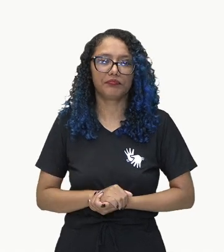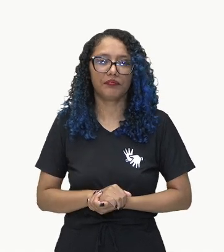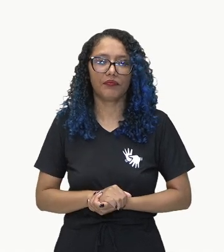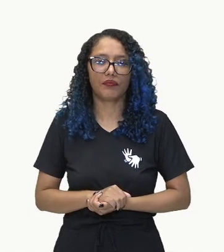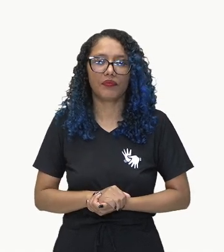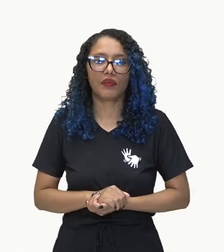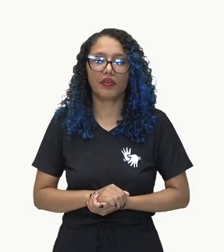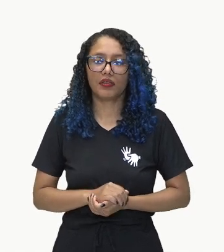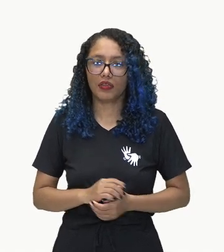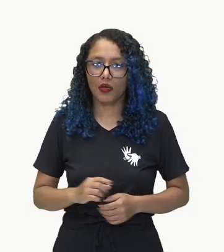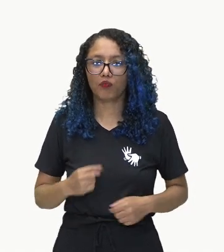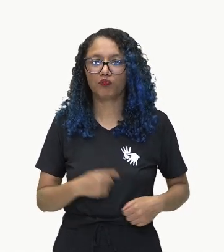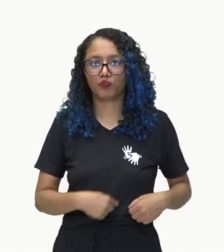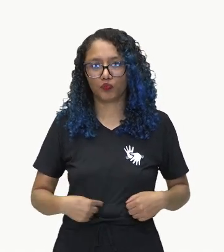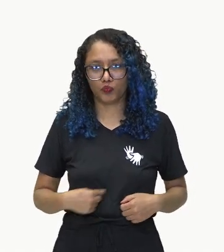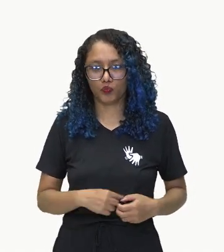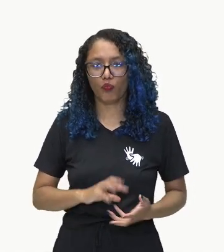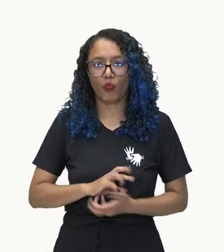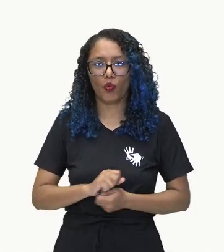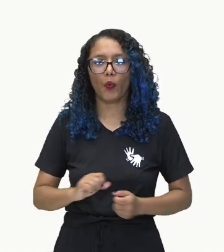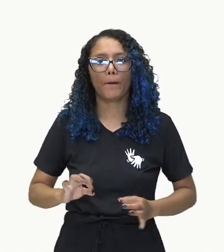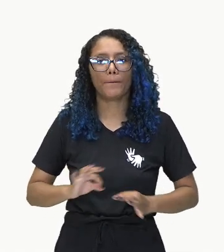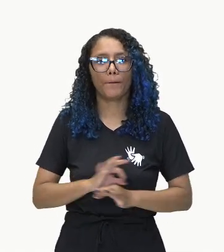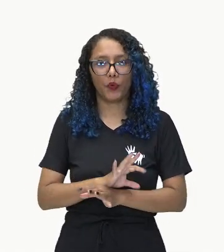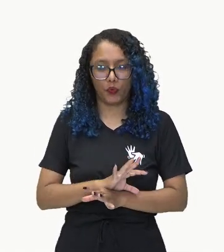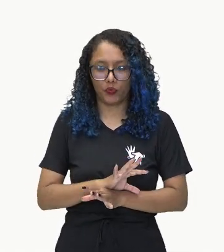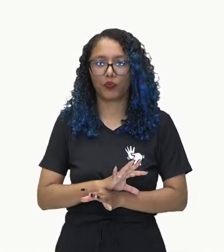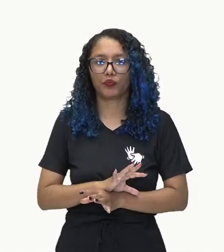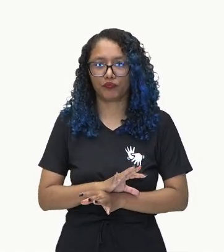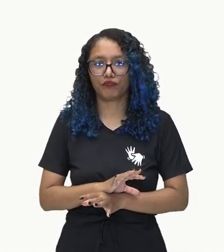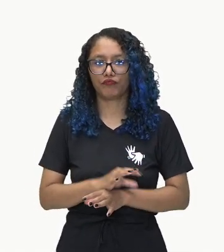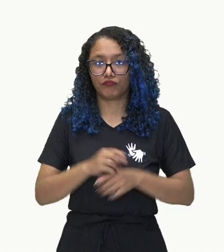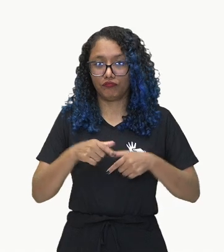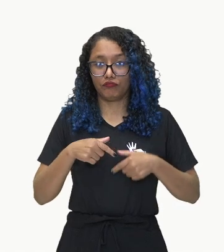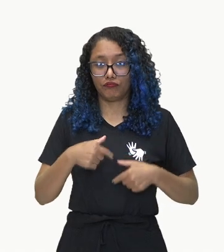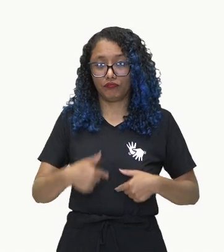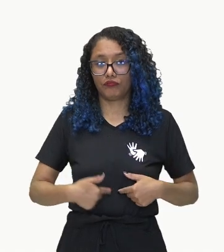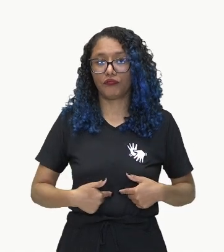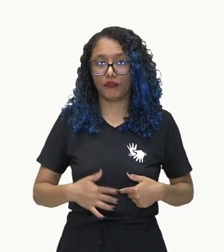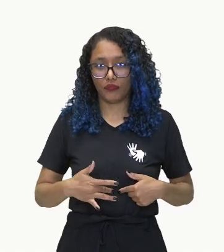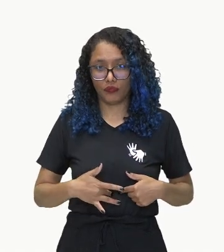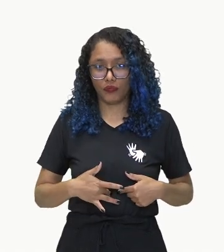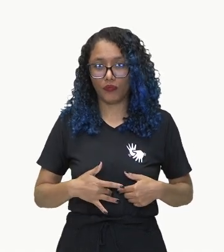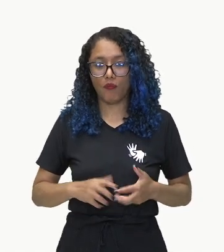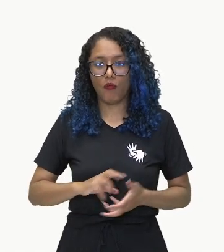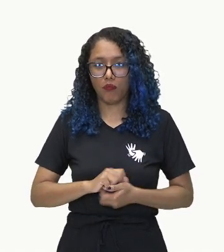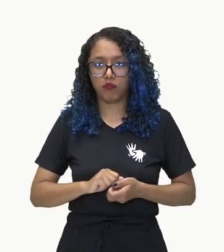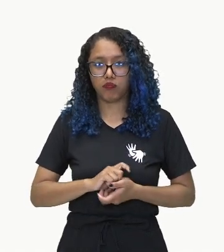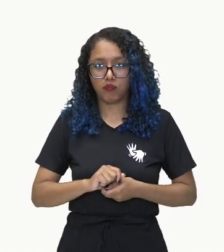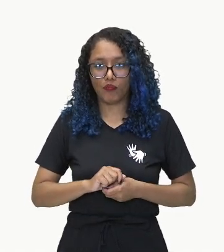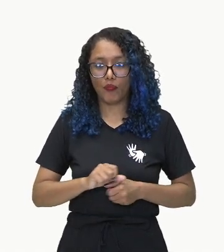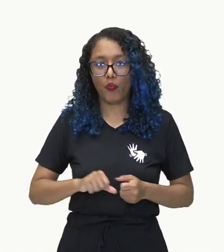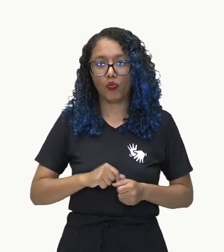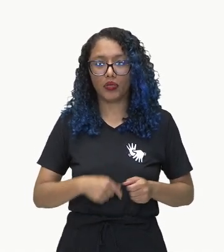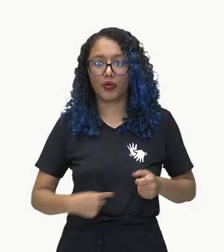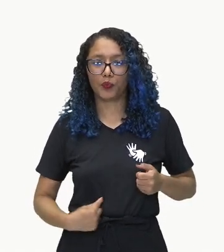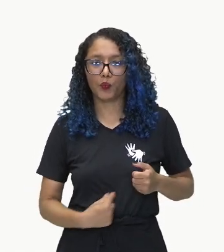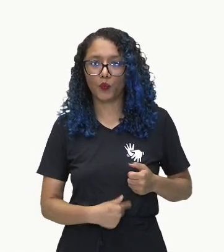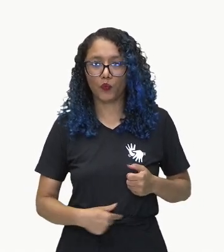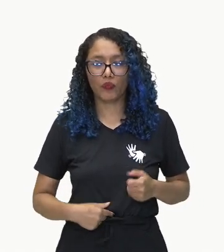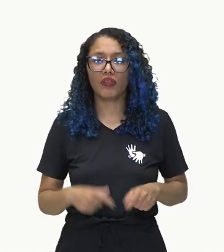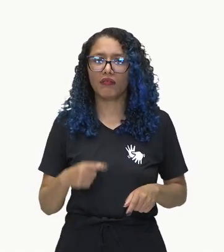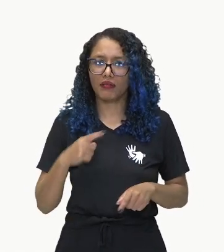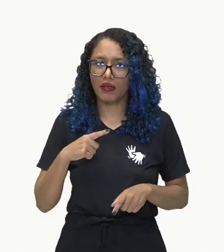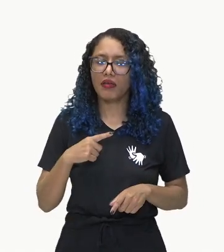completa a digestão dos alimentos que vêm do estômago. Isso vai ser feito com a ajuda dessas enzimas digestivas, com a ajuda da